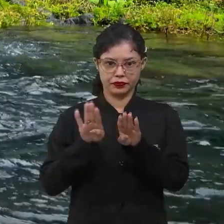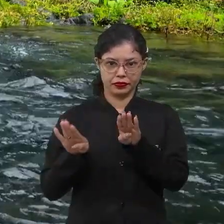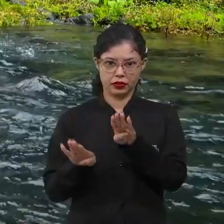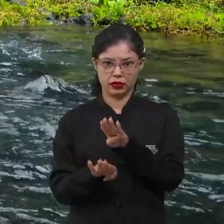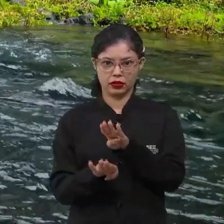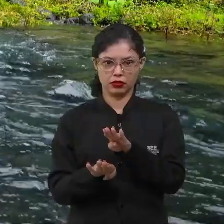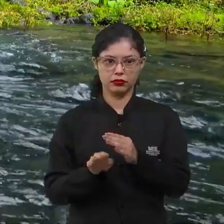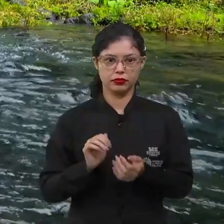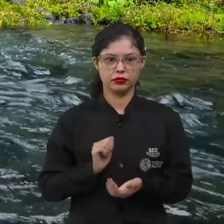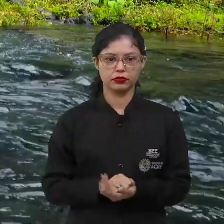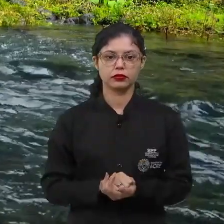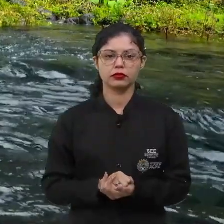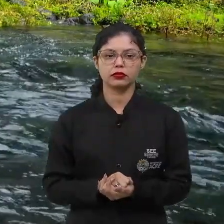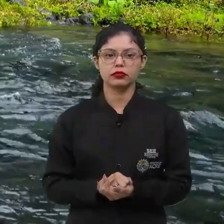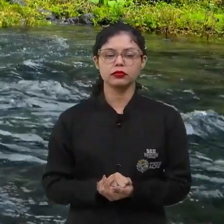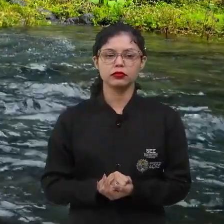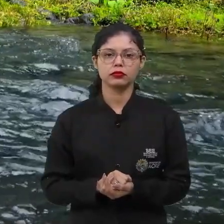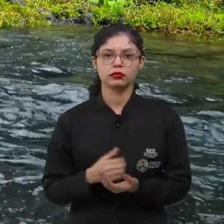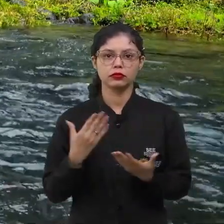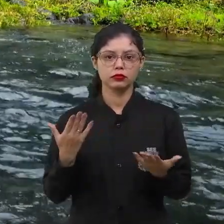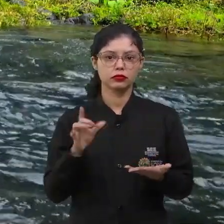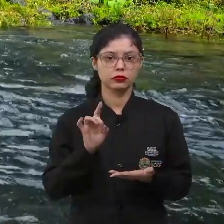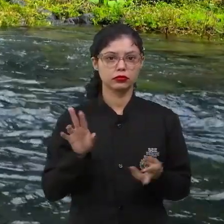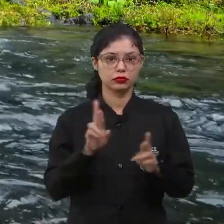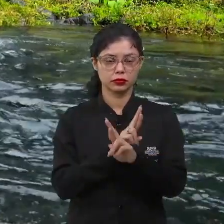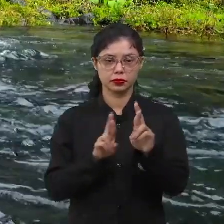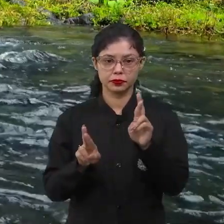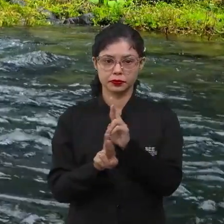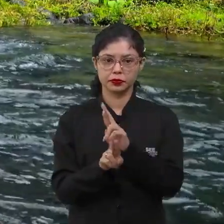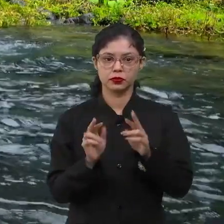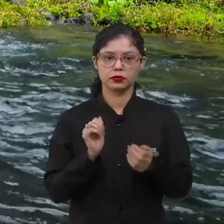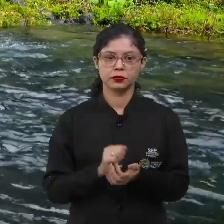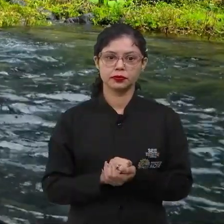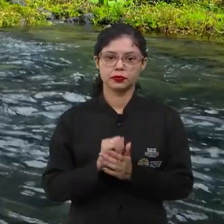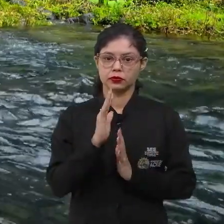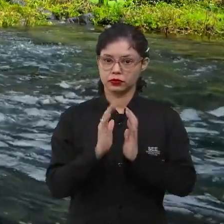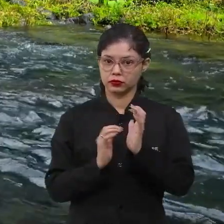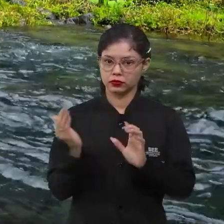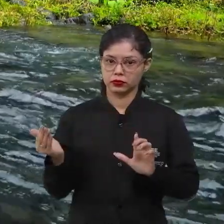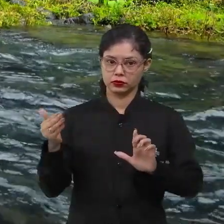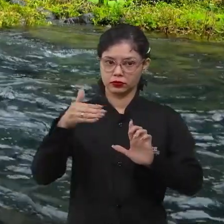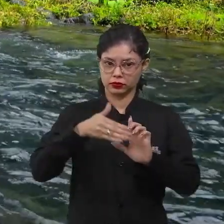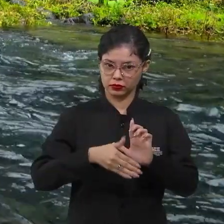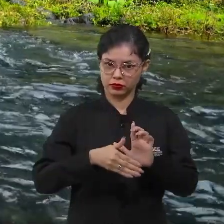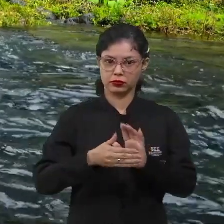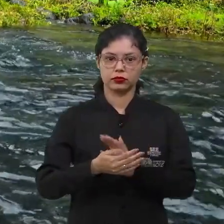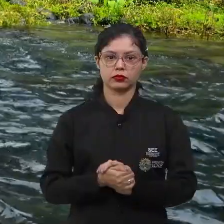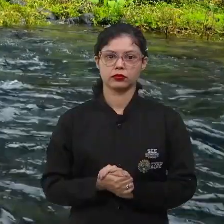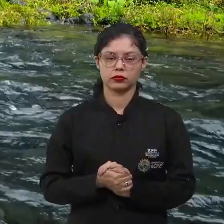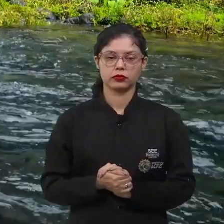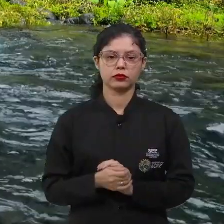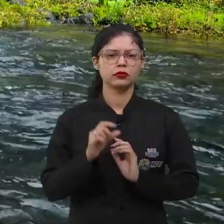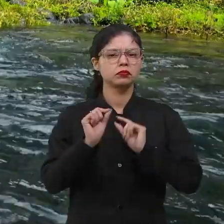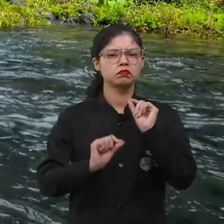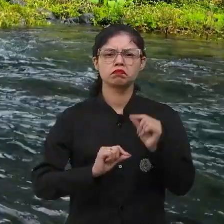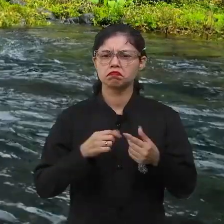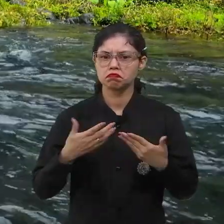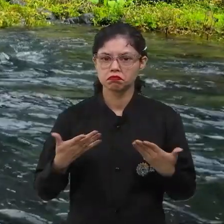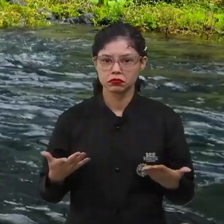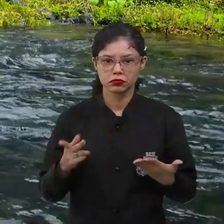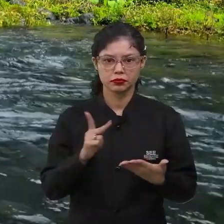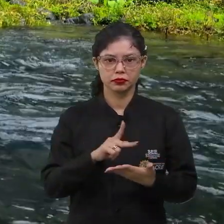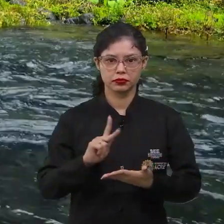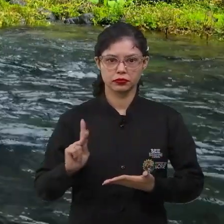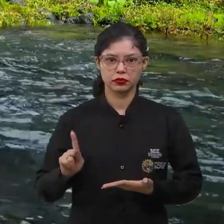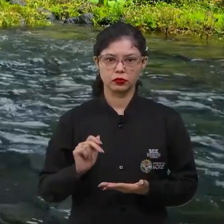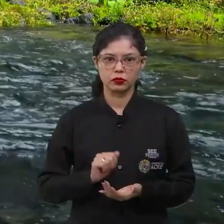questão das desigualdades, só que relacionado aos conflitos de acesso. Mas acesso ao quê,